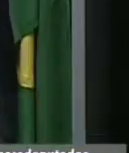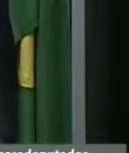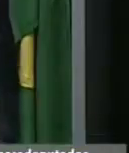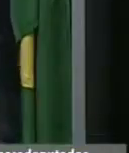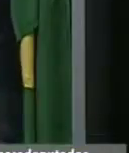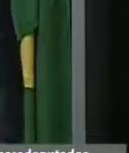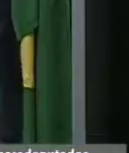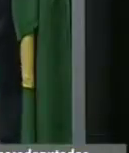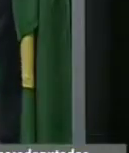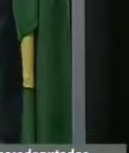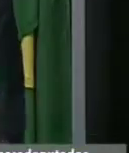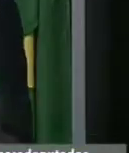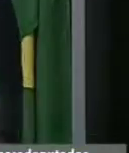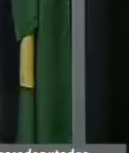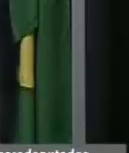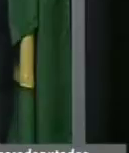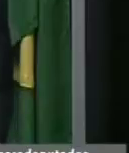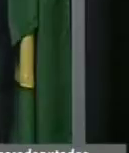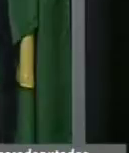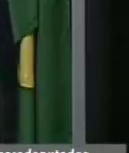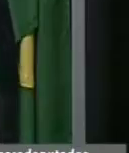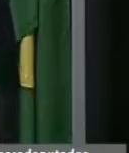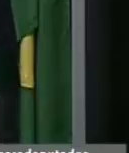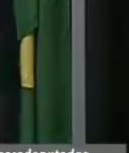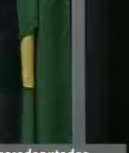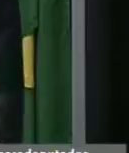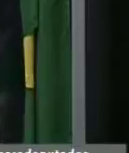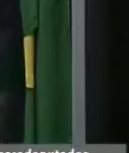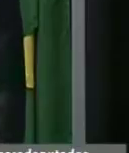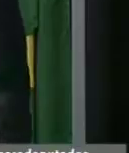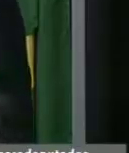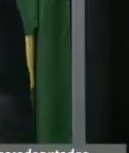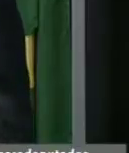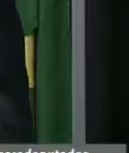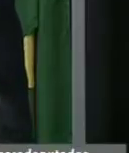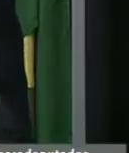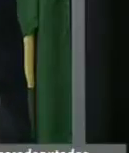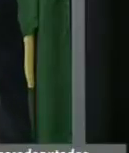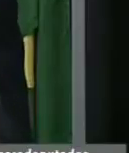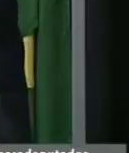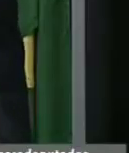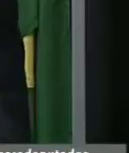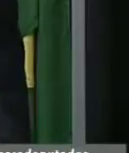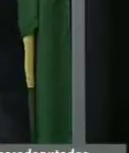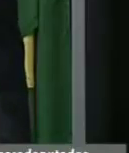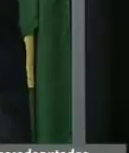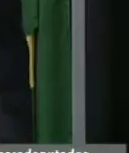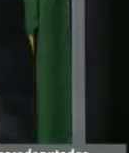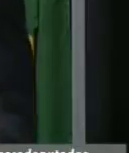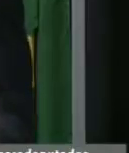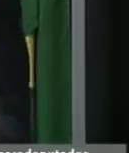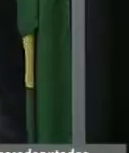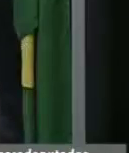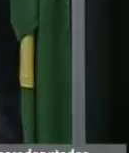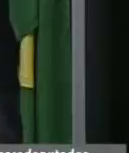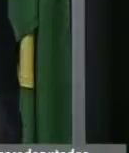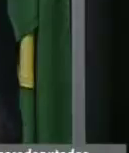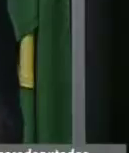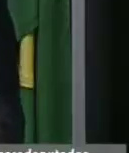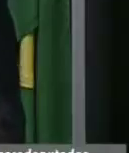E vou abrir um pouco. O que a família brasileira gasta hoje?